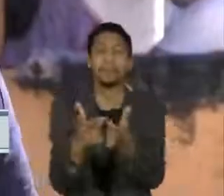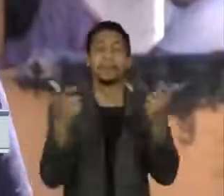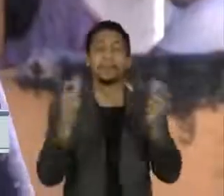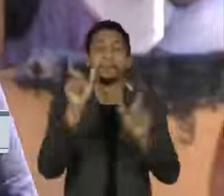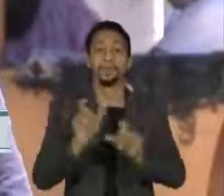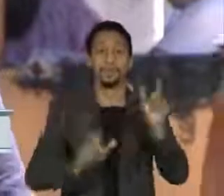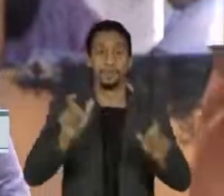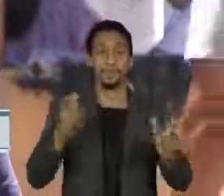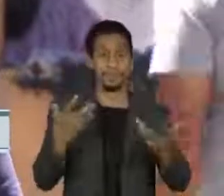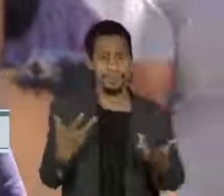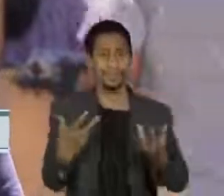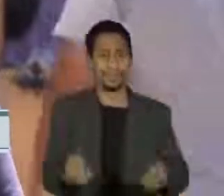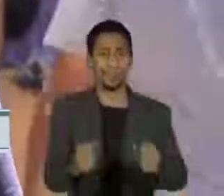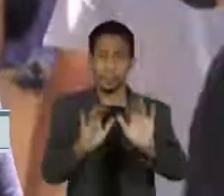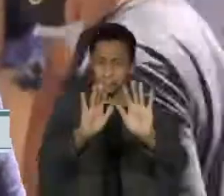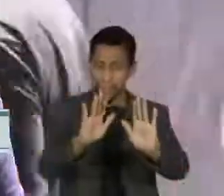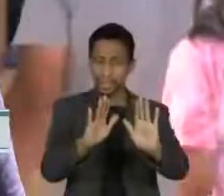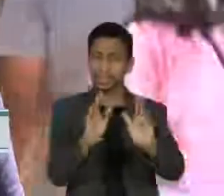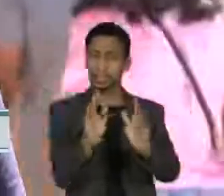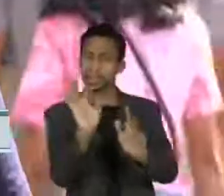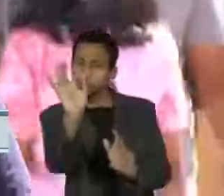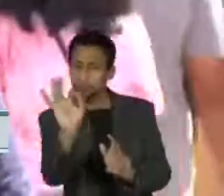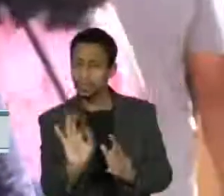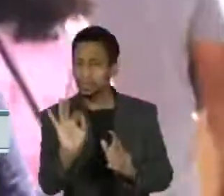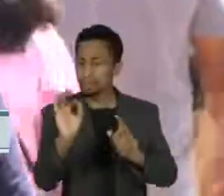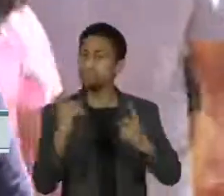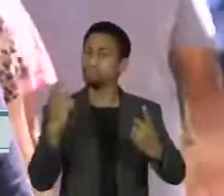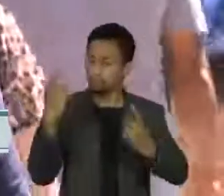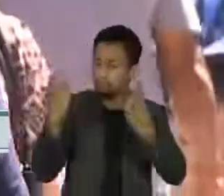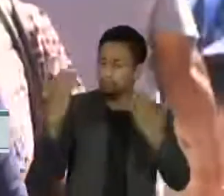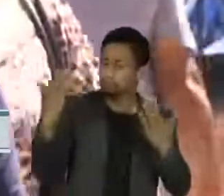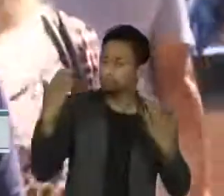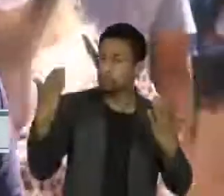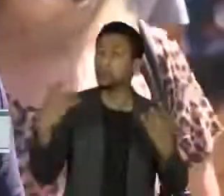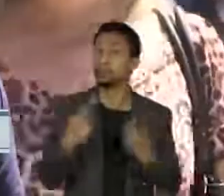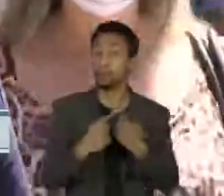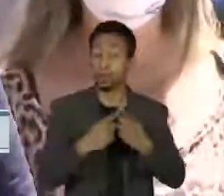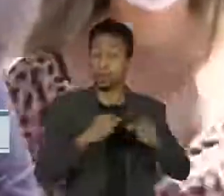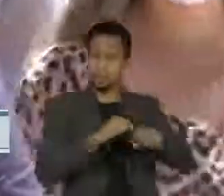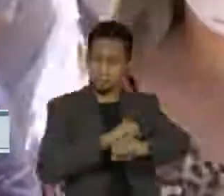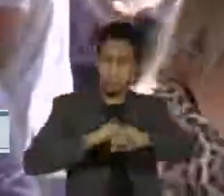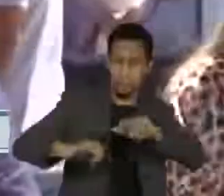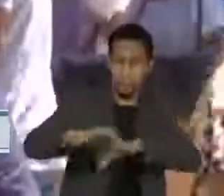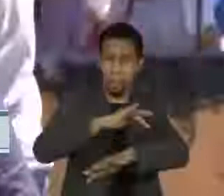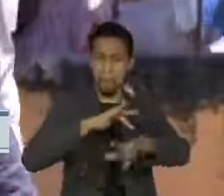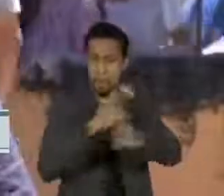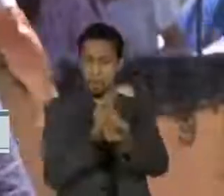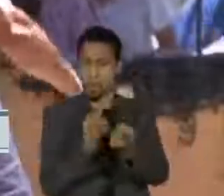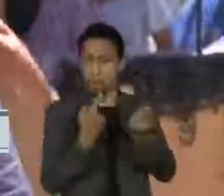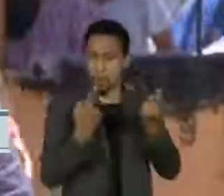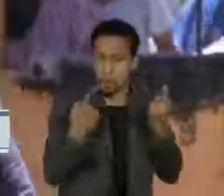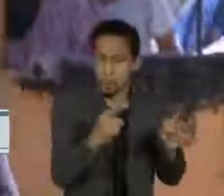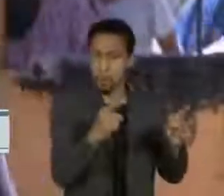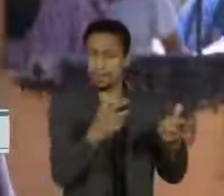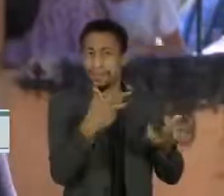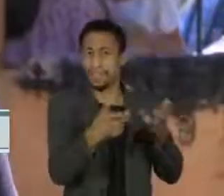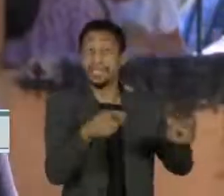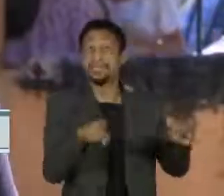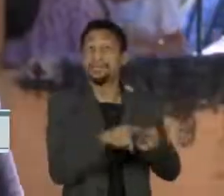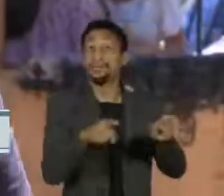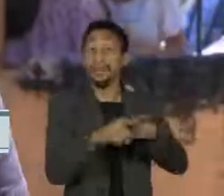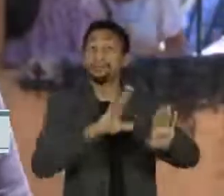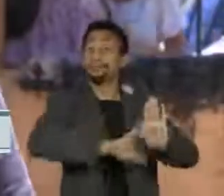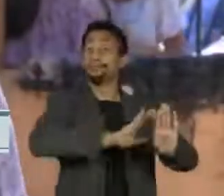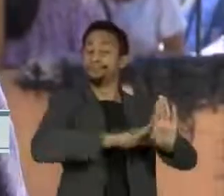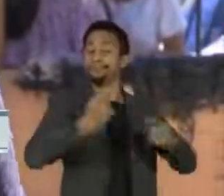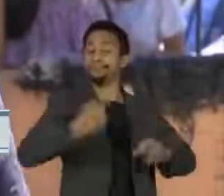população. Mesmo assim, esse índice gera preocupações. Tudo porque o movimento anti-vacina e os embrólios políticos envolvendo a compra dos